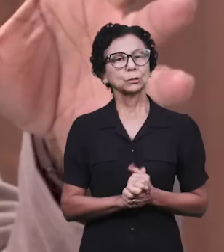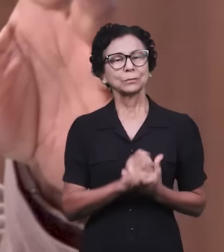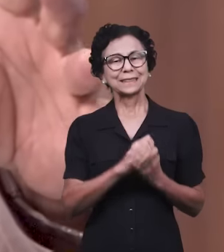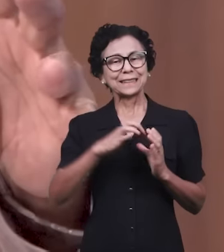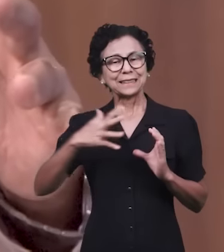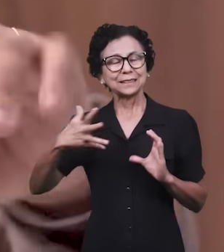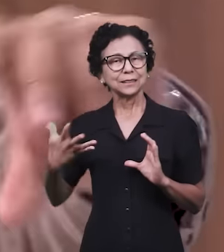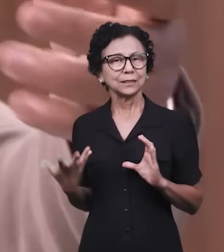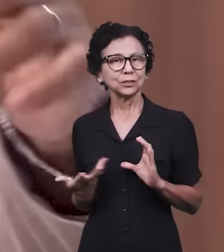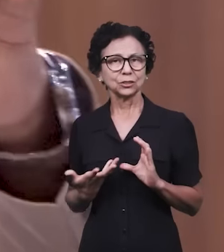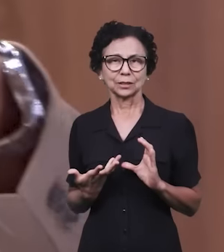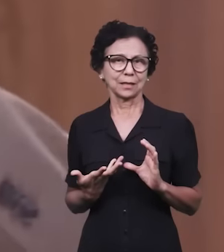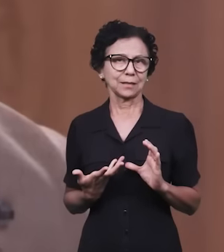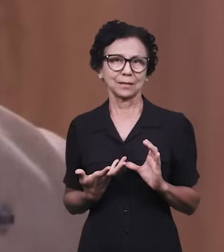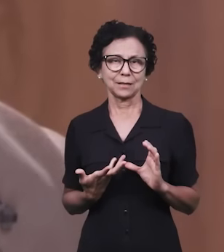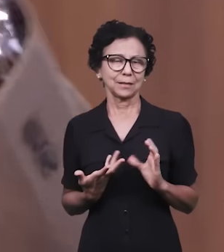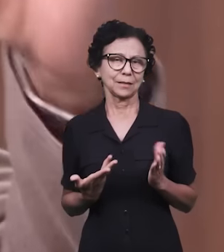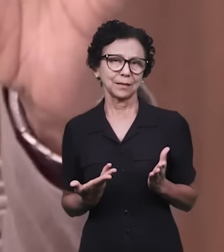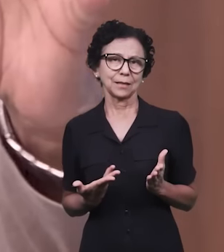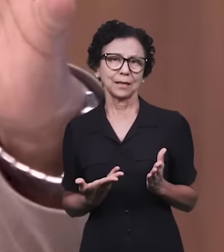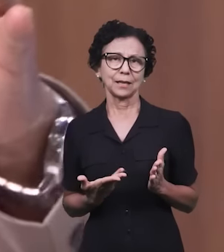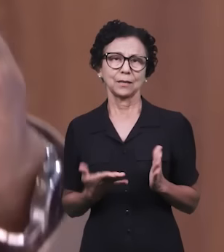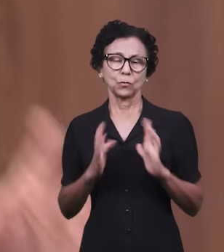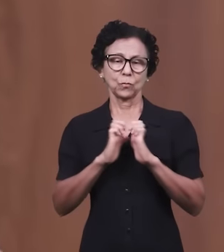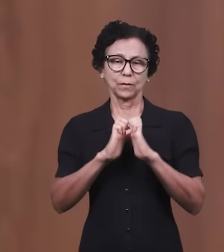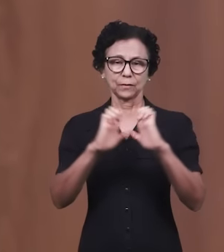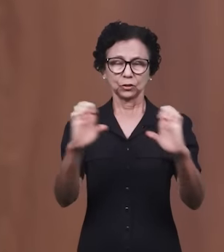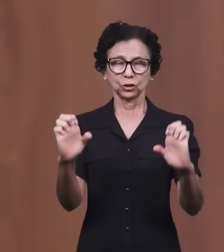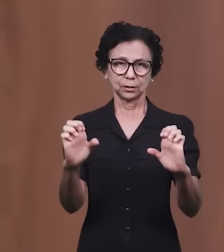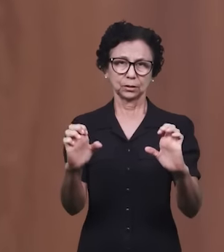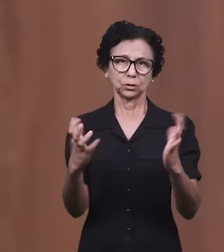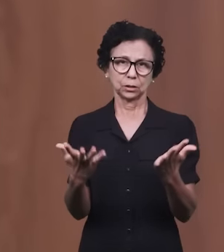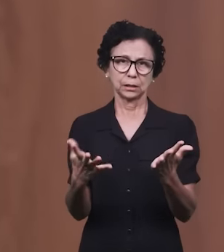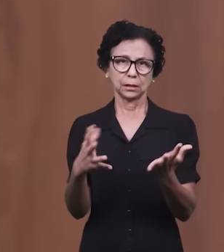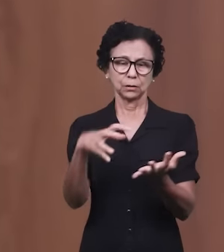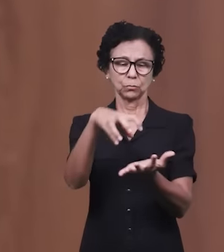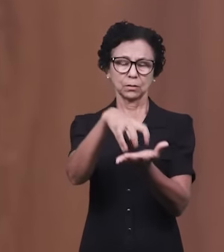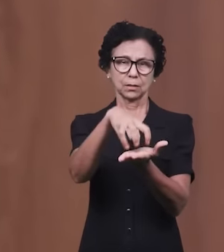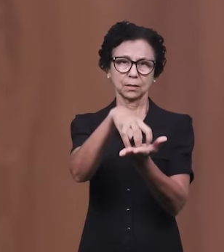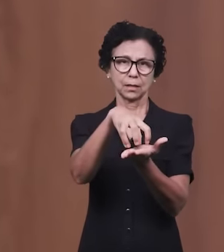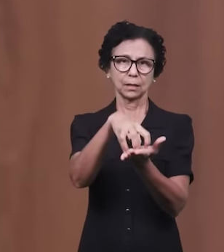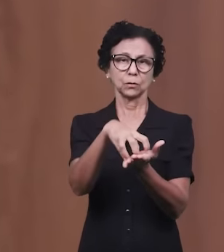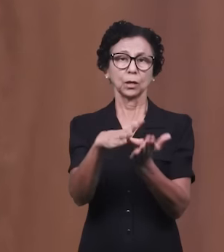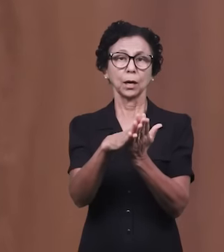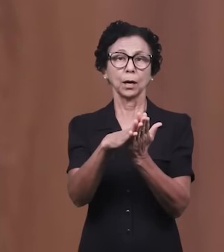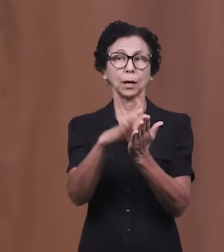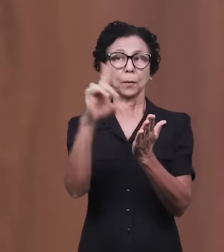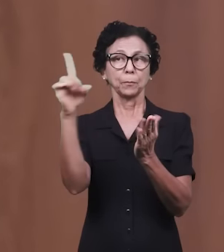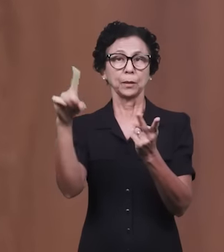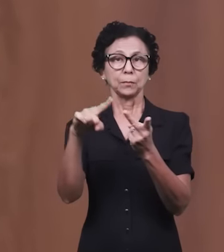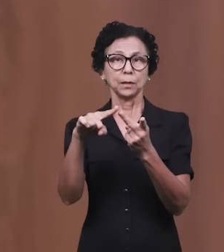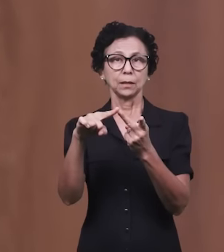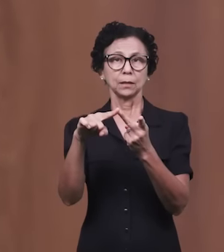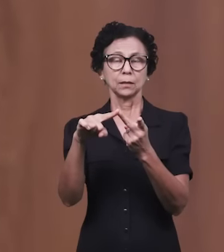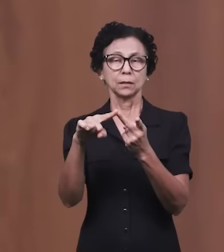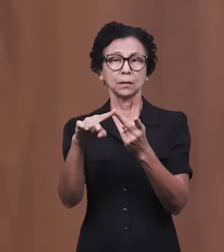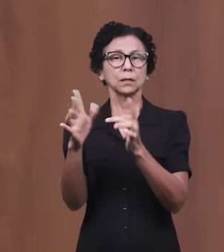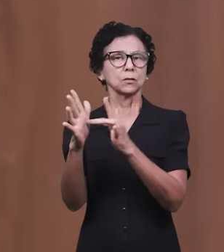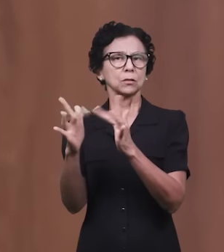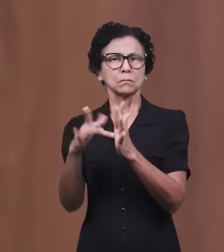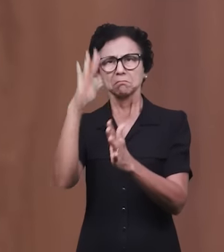doutrina evangélica, podemos dizer, do evangelho, né? O centro do evangelho é a palavra, Jesus, né? Como centro de